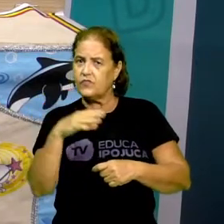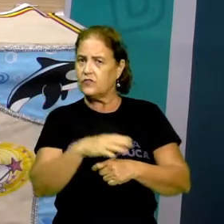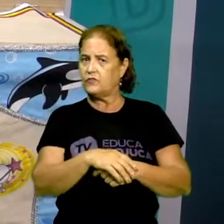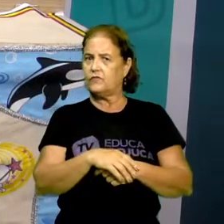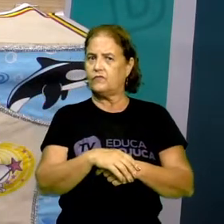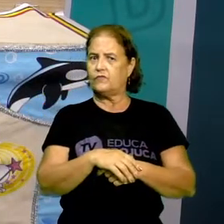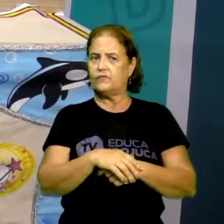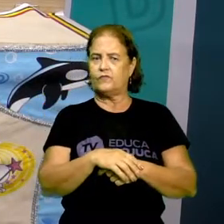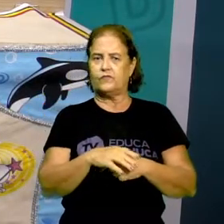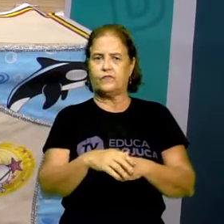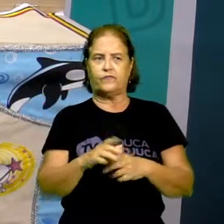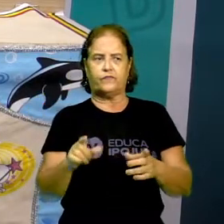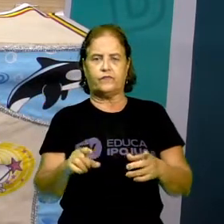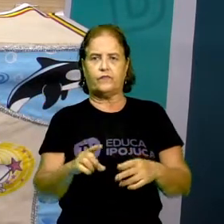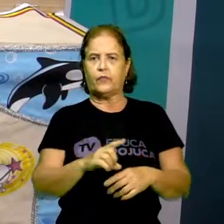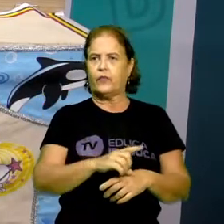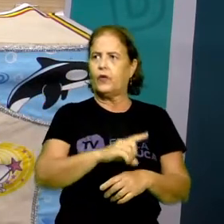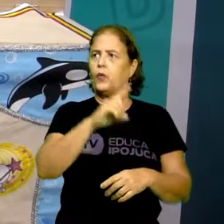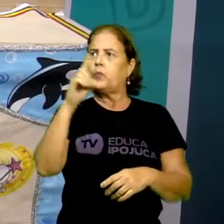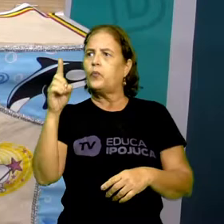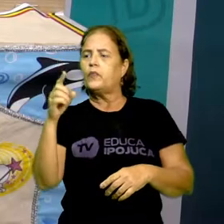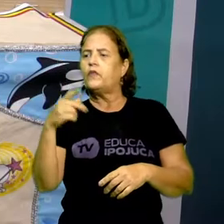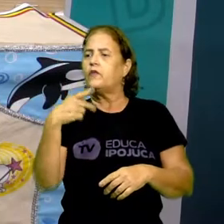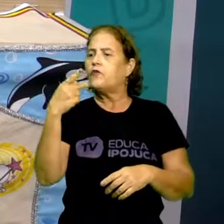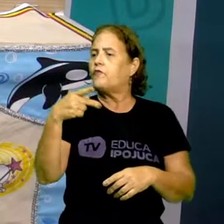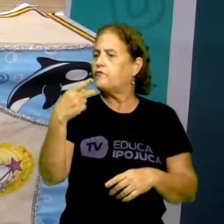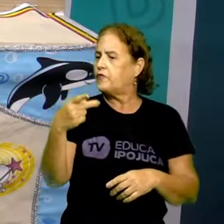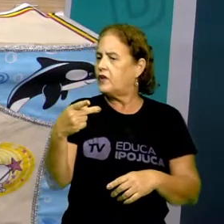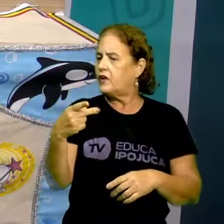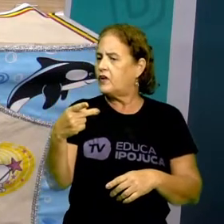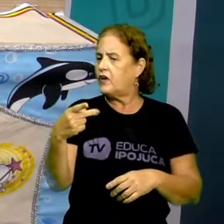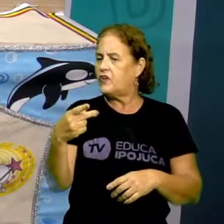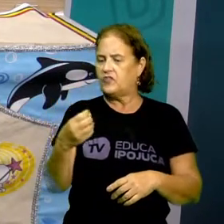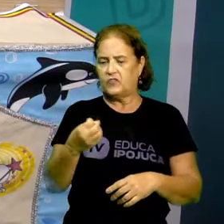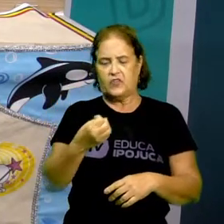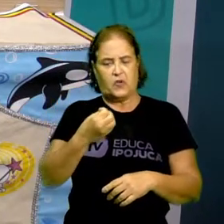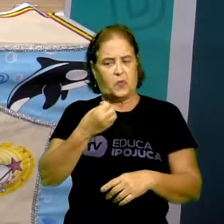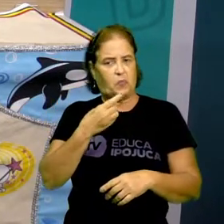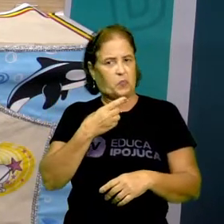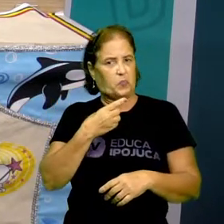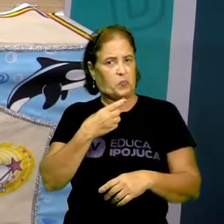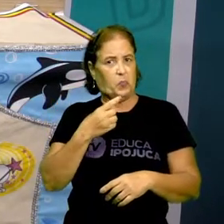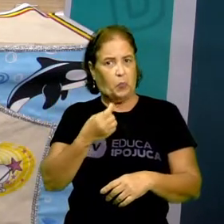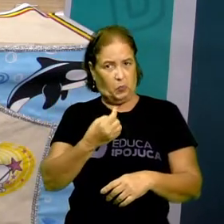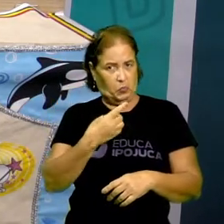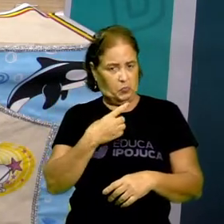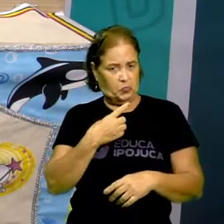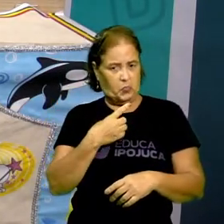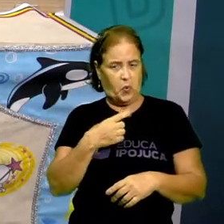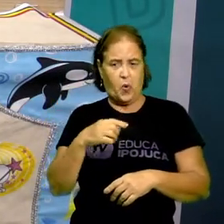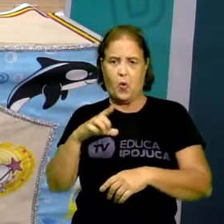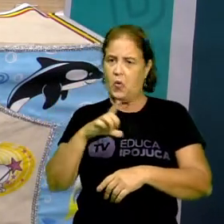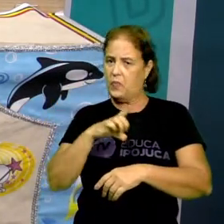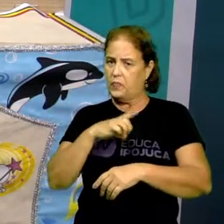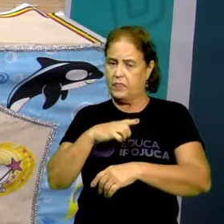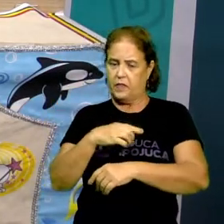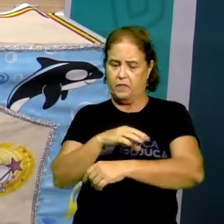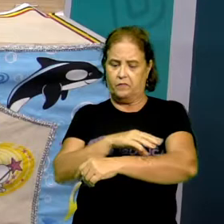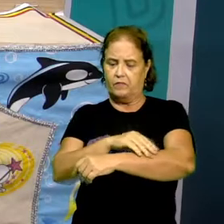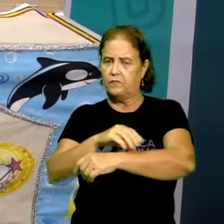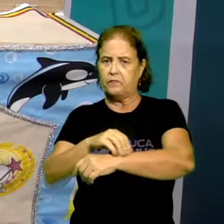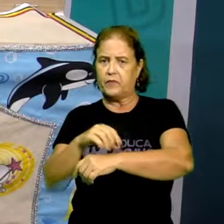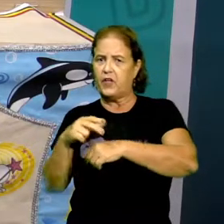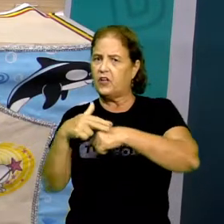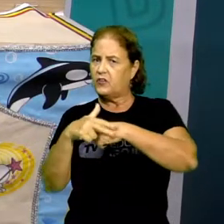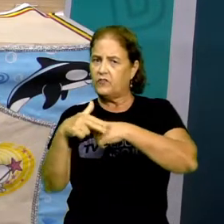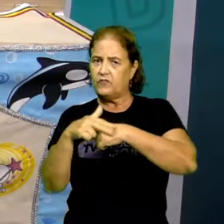continuar nossa história. Um dia disseram não ser de bom tom ter pele tão verde de um